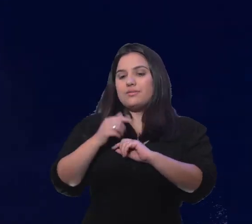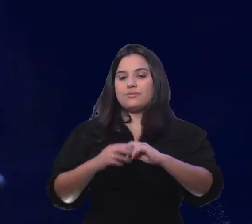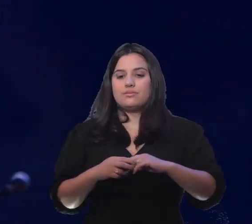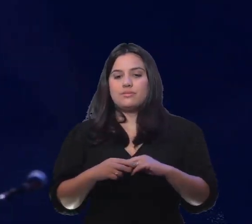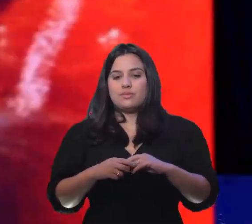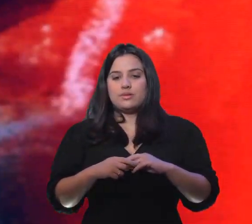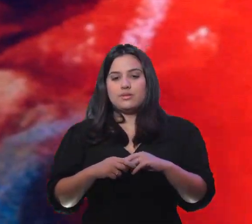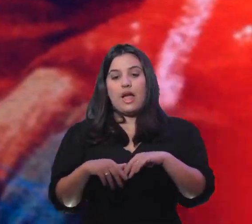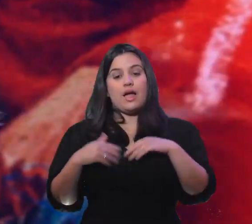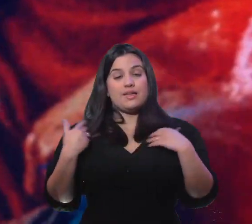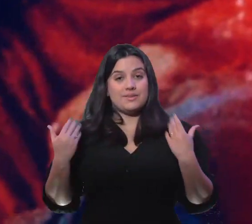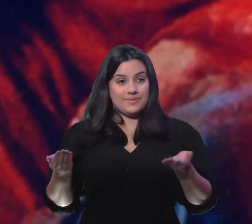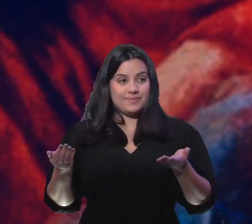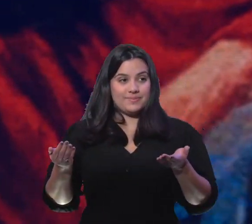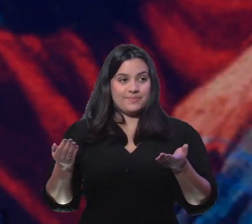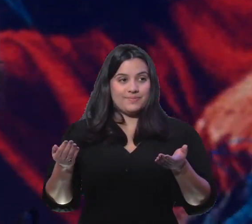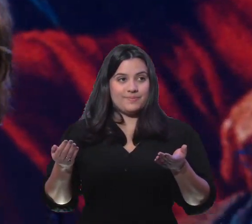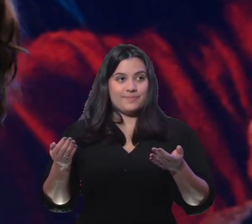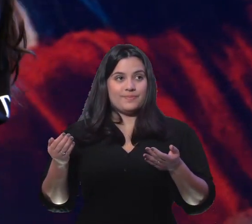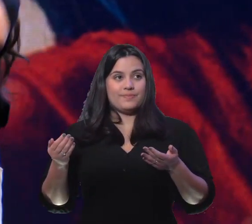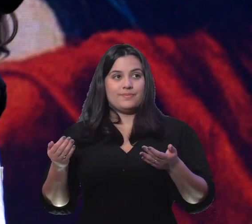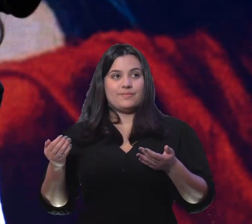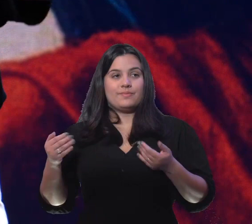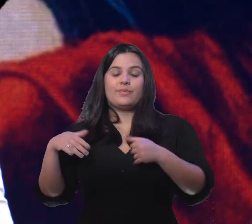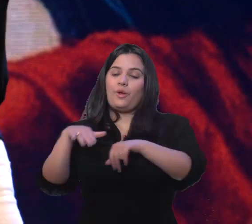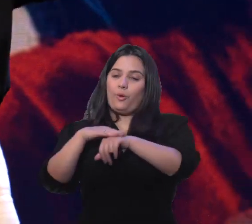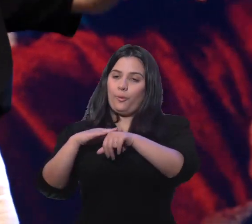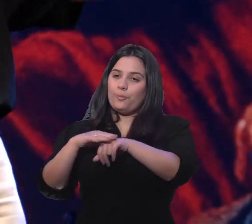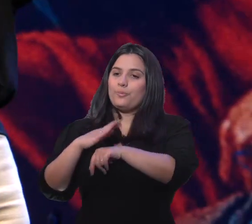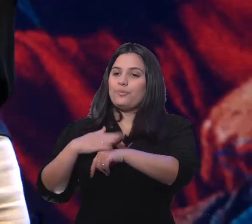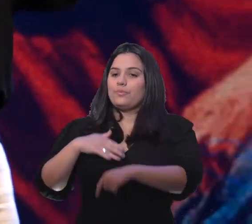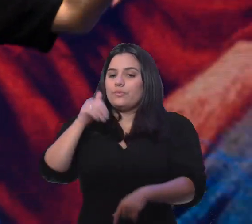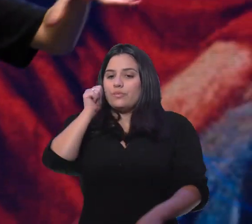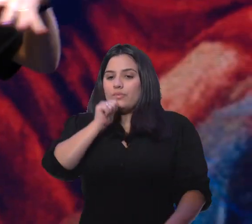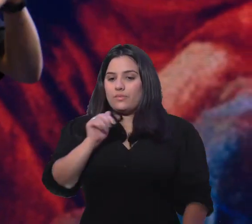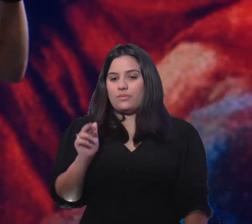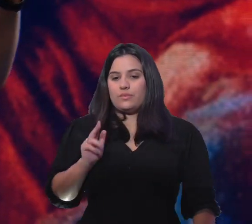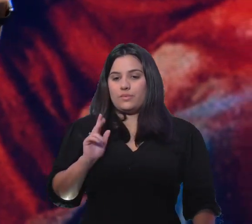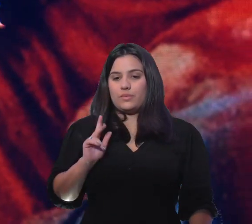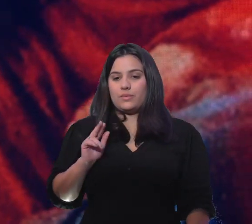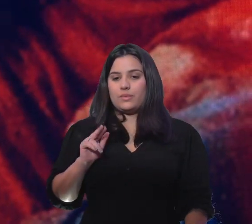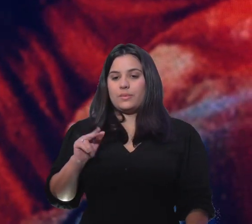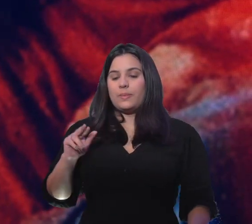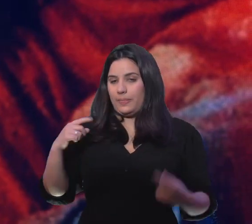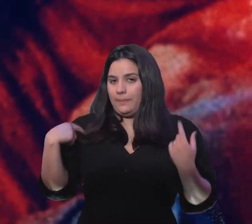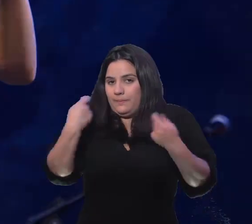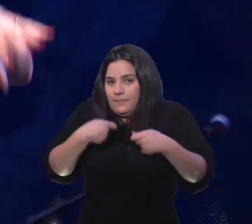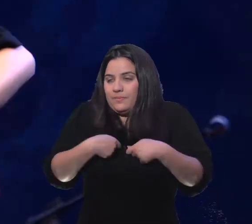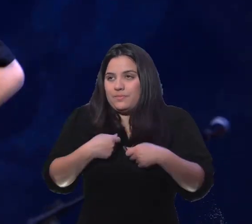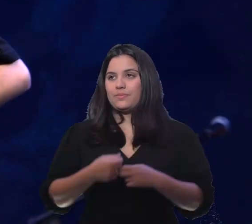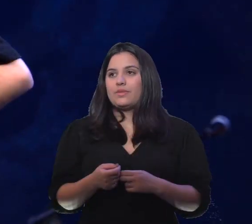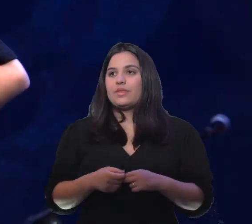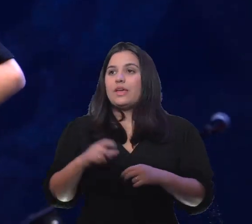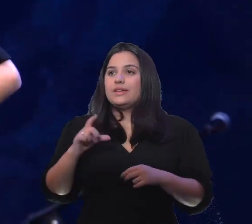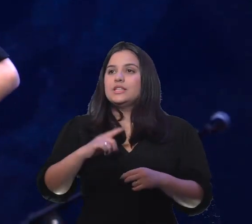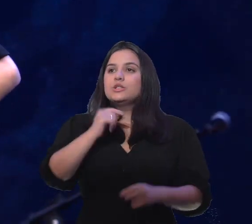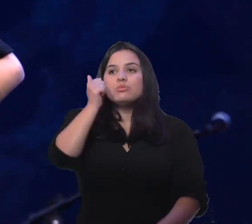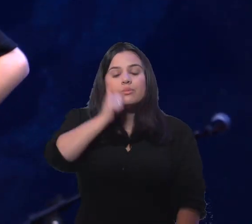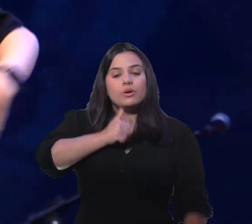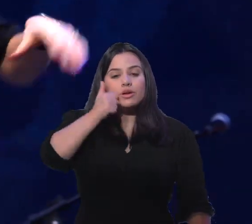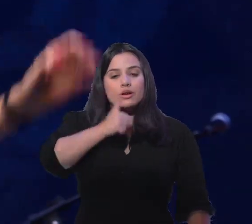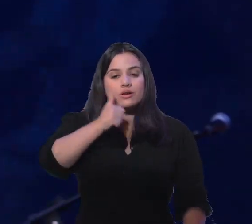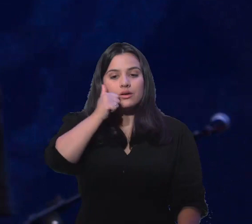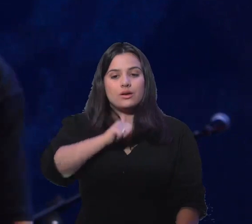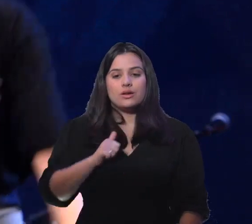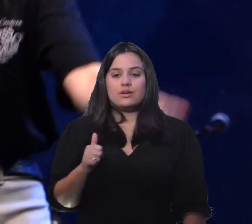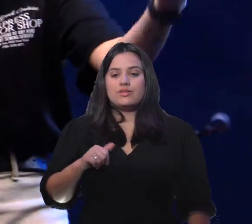né? Aí cheguei lá embaixo, encontrei ela porque ela tava com um casaco bem específico. Aí tinha uma moça lá. Aí